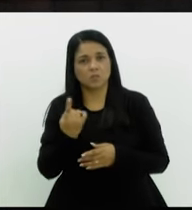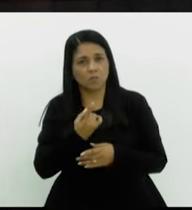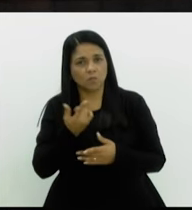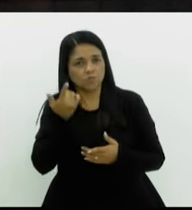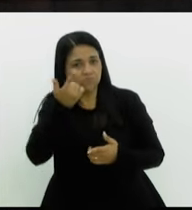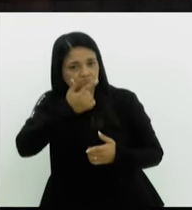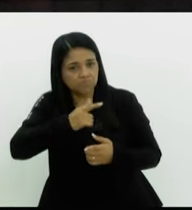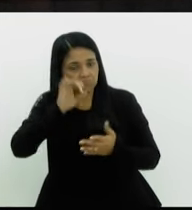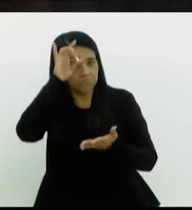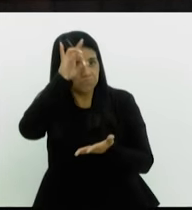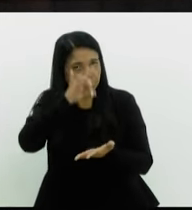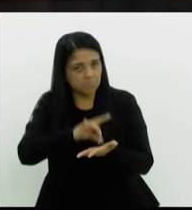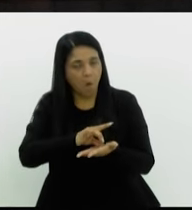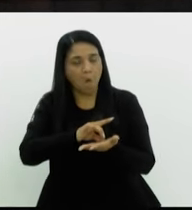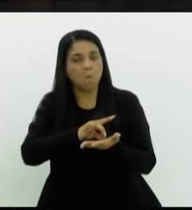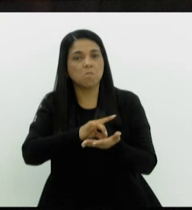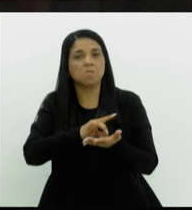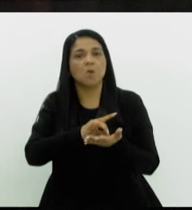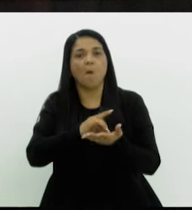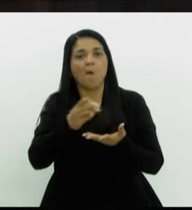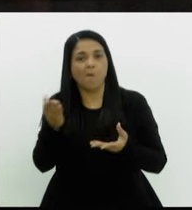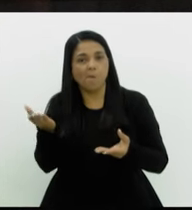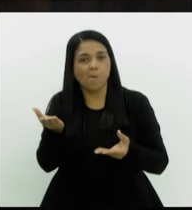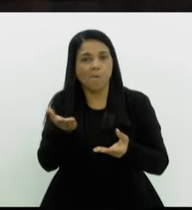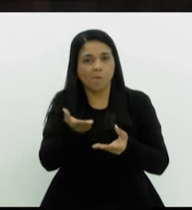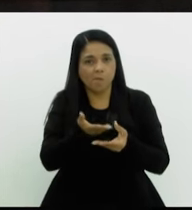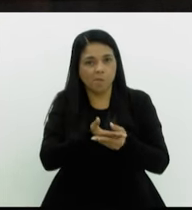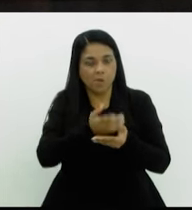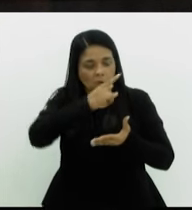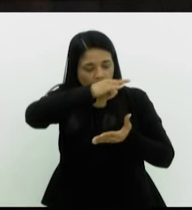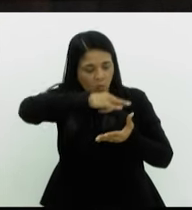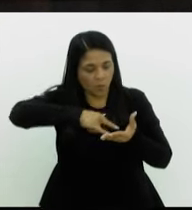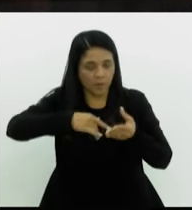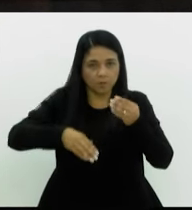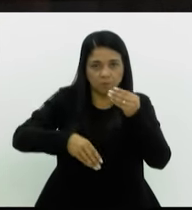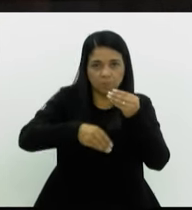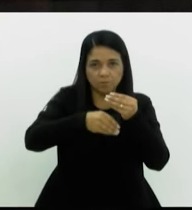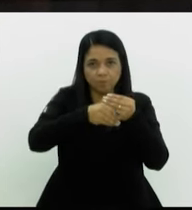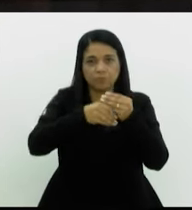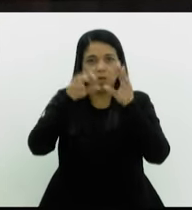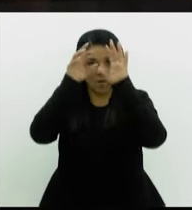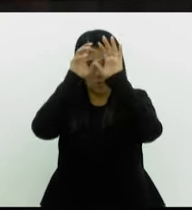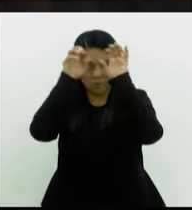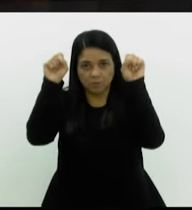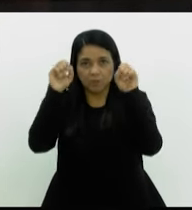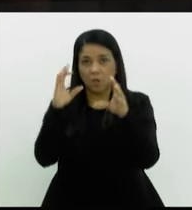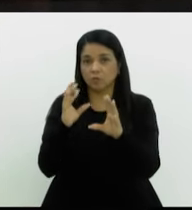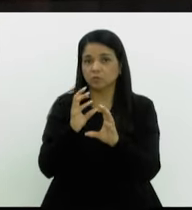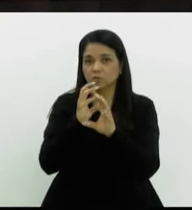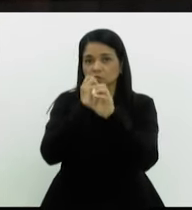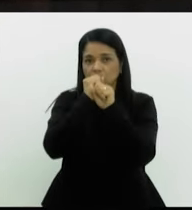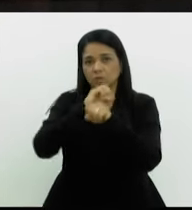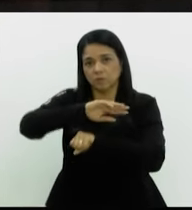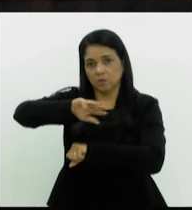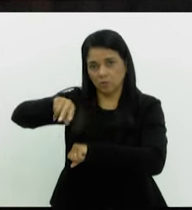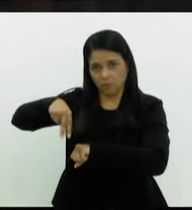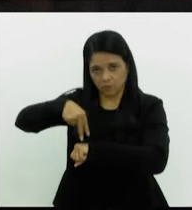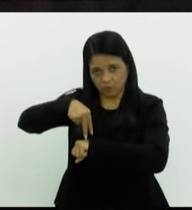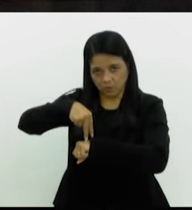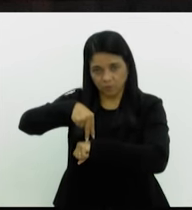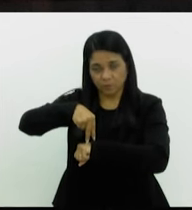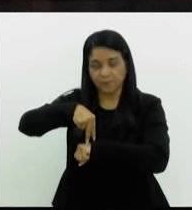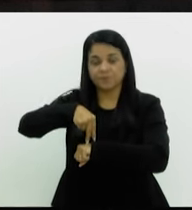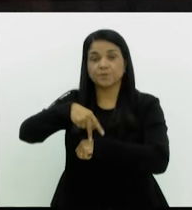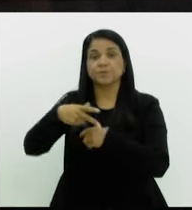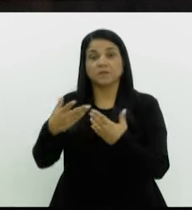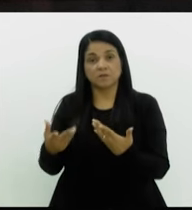efetivar, então, o protocolo deste documento junto ao Tribunal de Contas da União. É